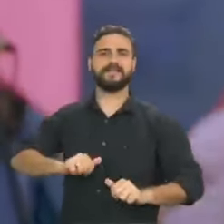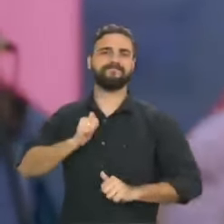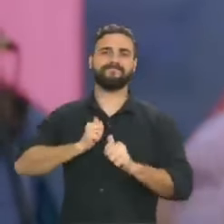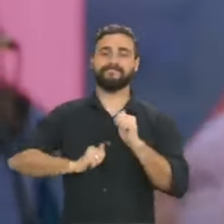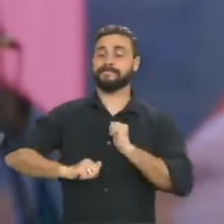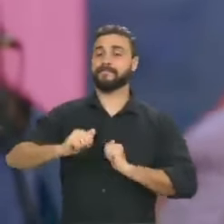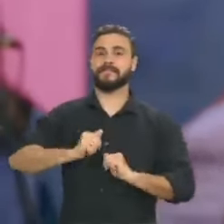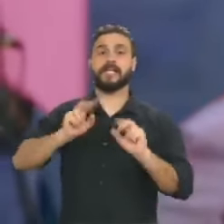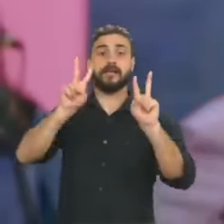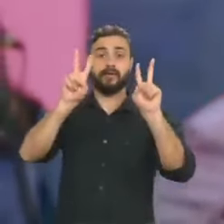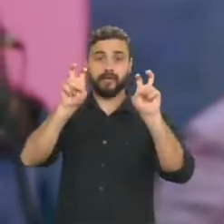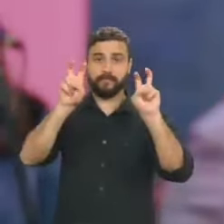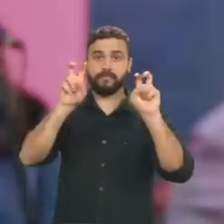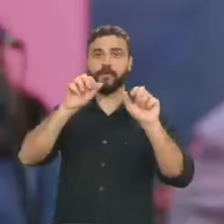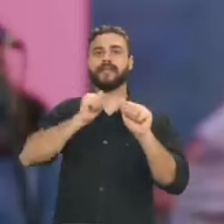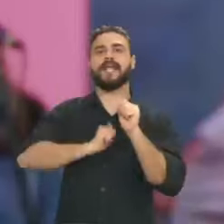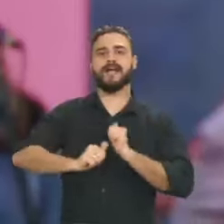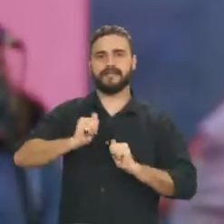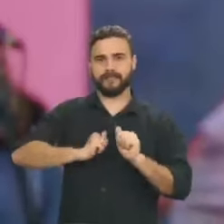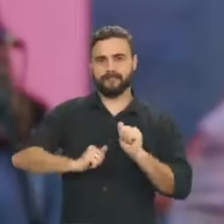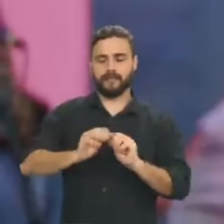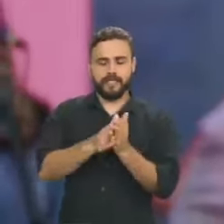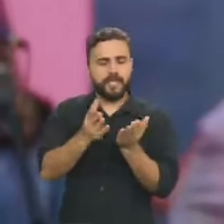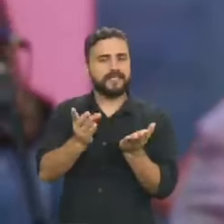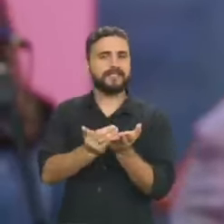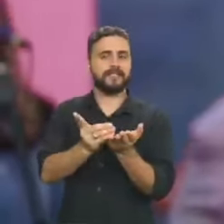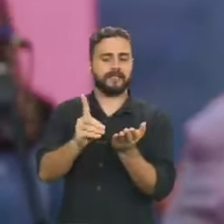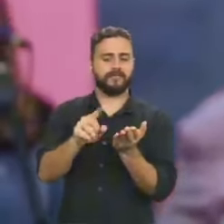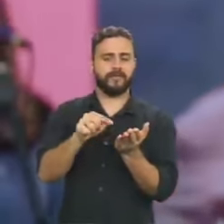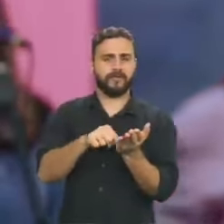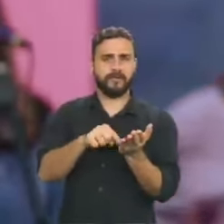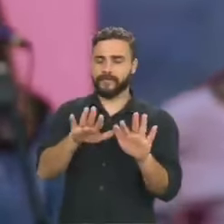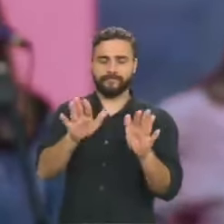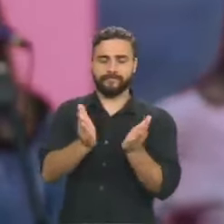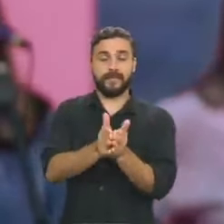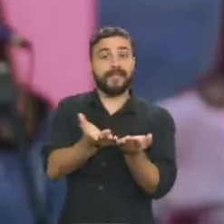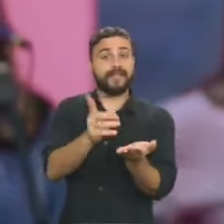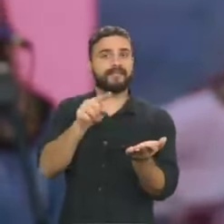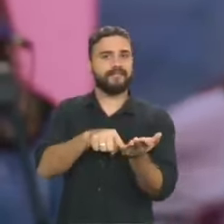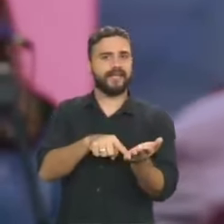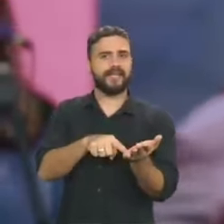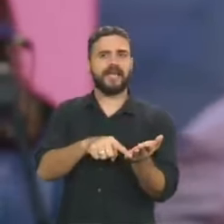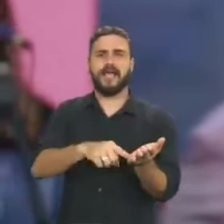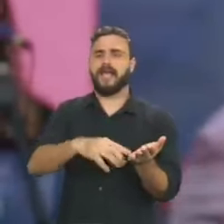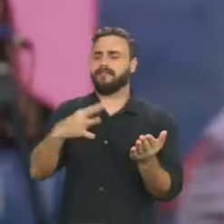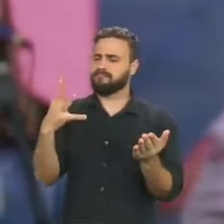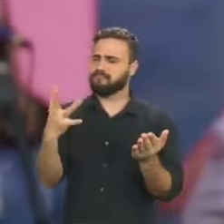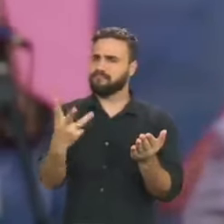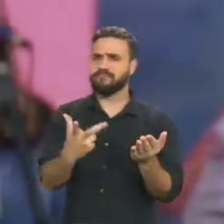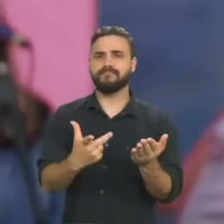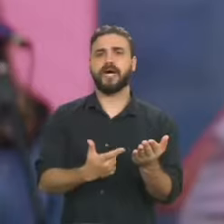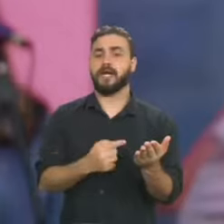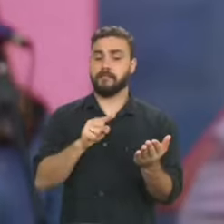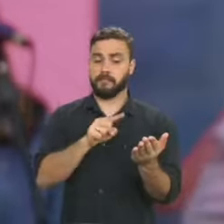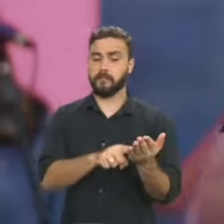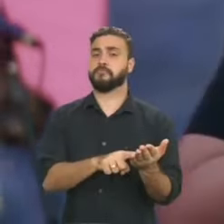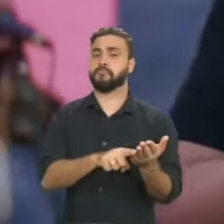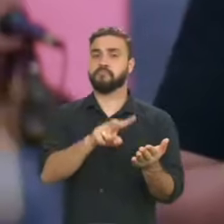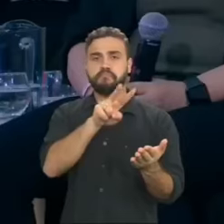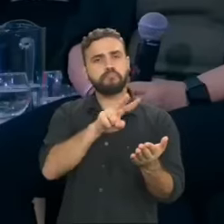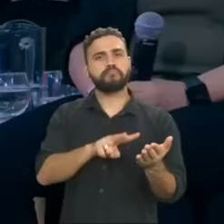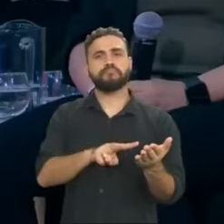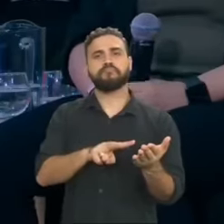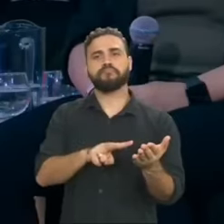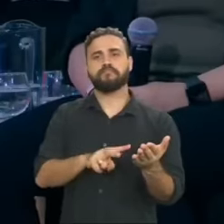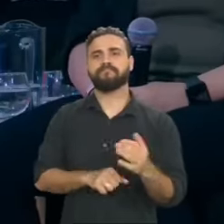E esse livro aqui, ele vem assim, como uma luva. E já está sendo muito bem